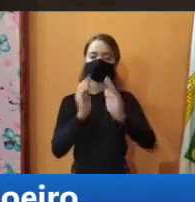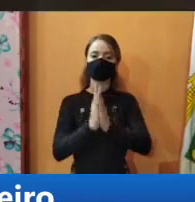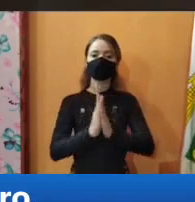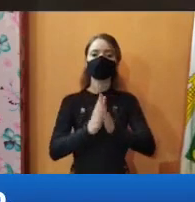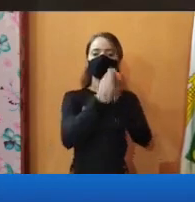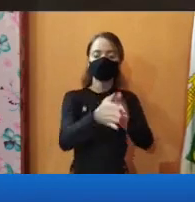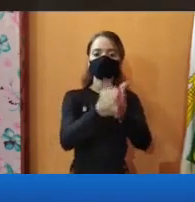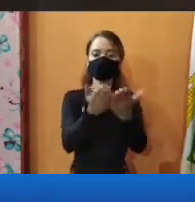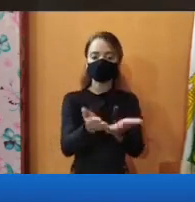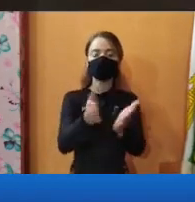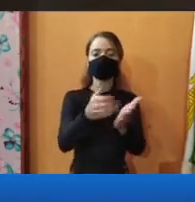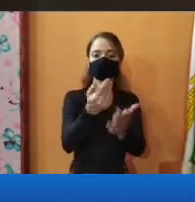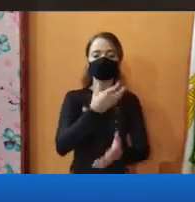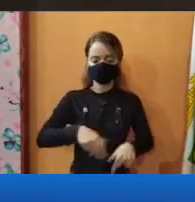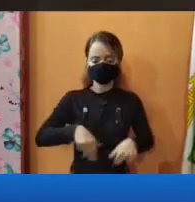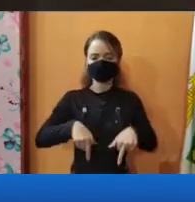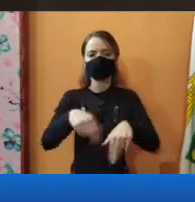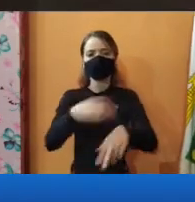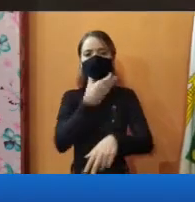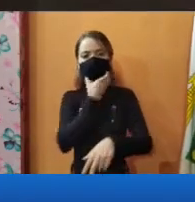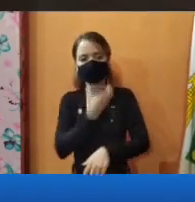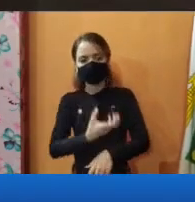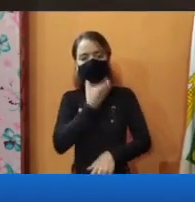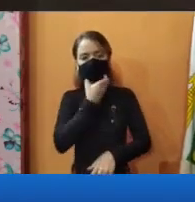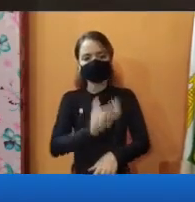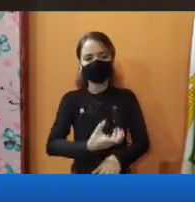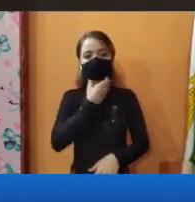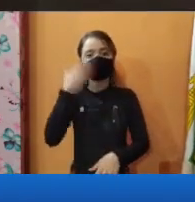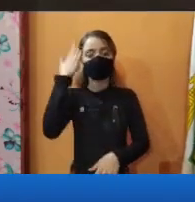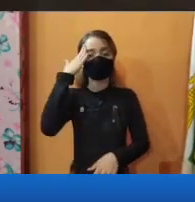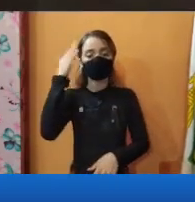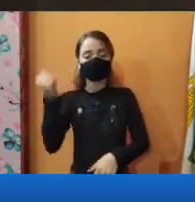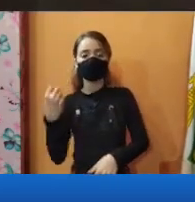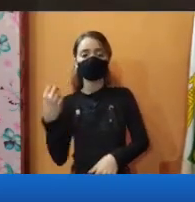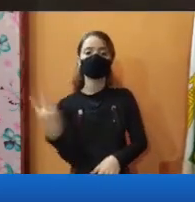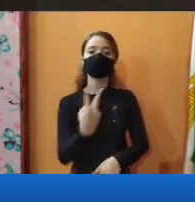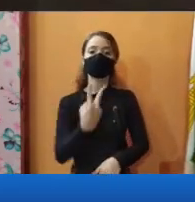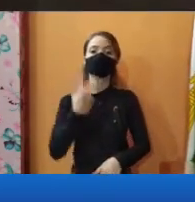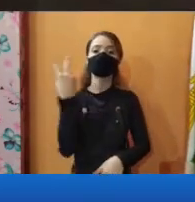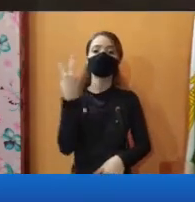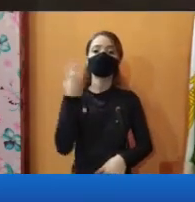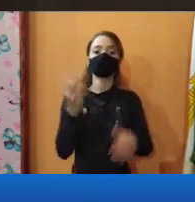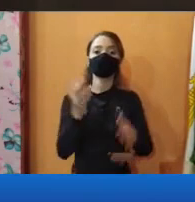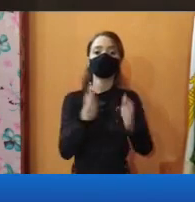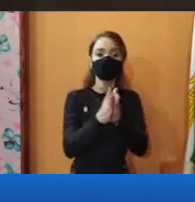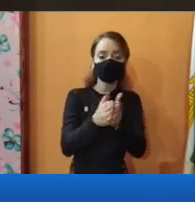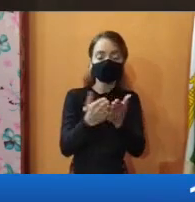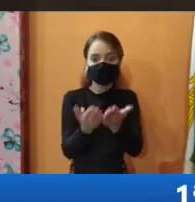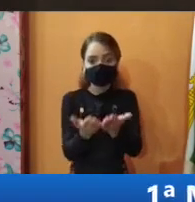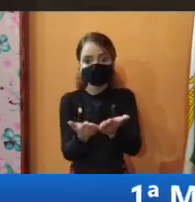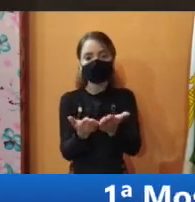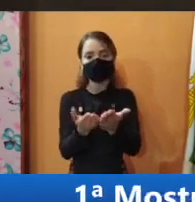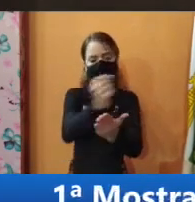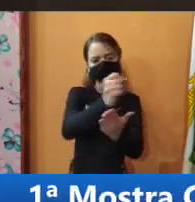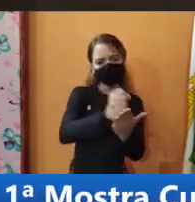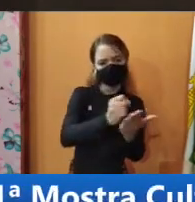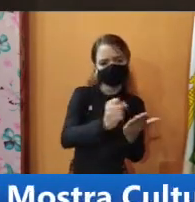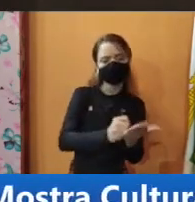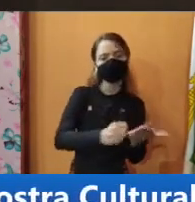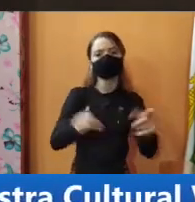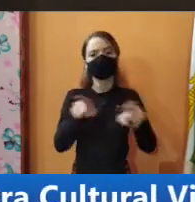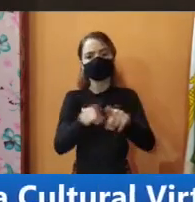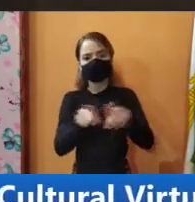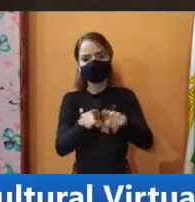caminhada natalina, né? E você sabe que valor tem o livro e o prefácio. Então, aqui